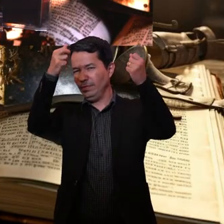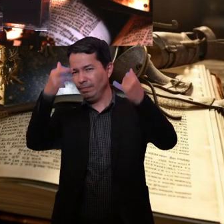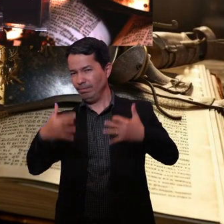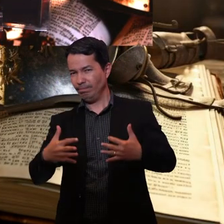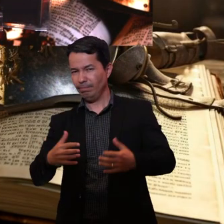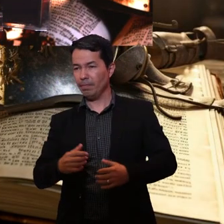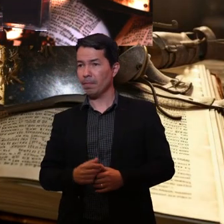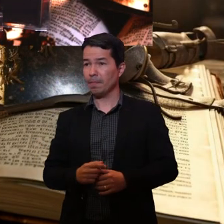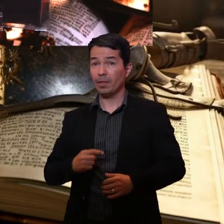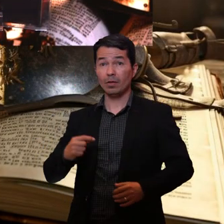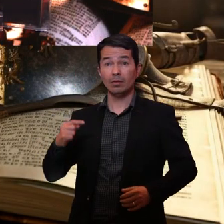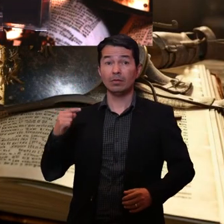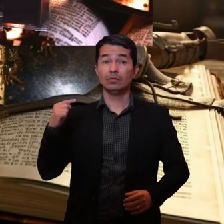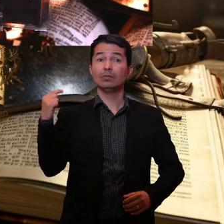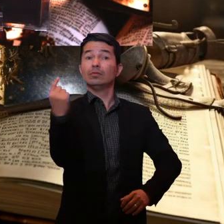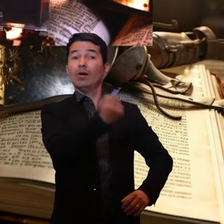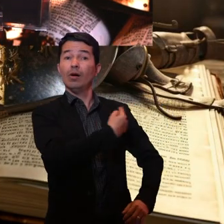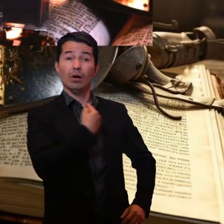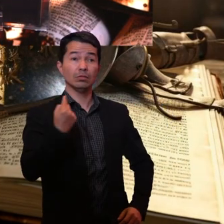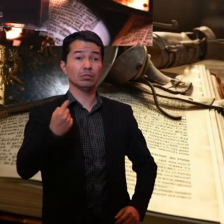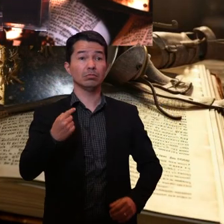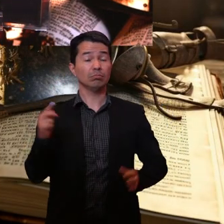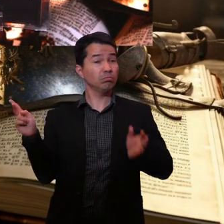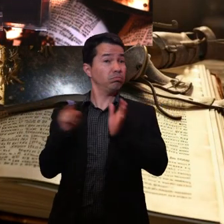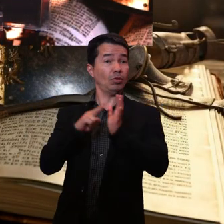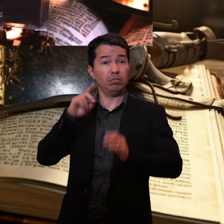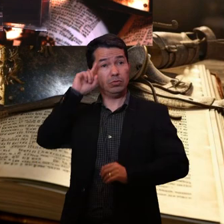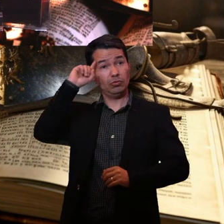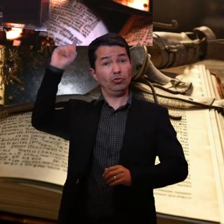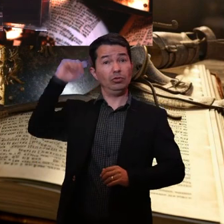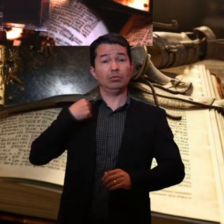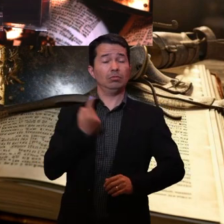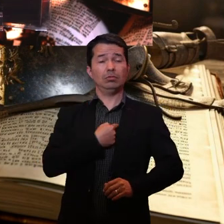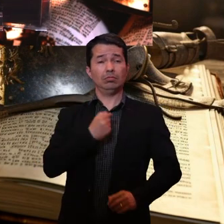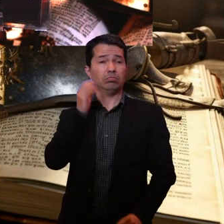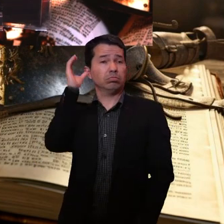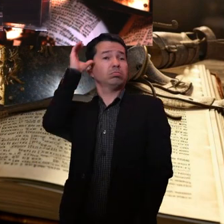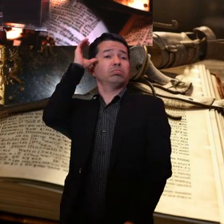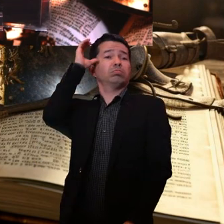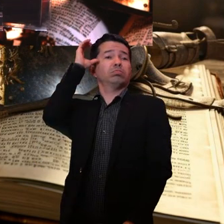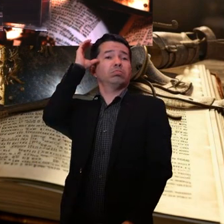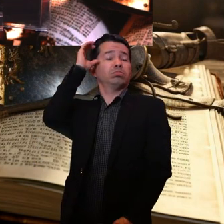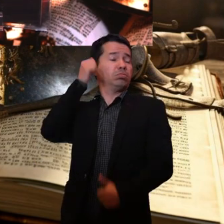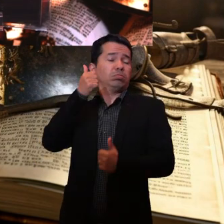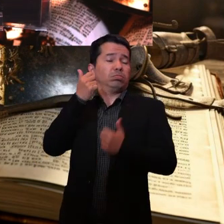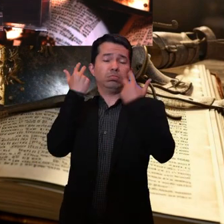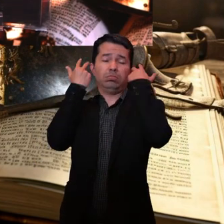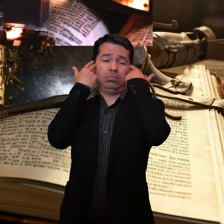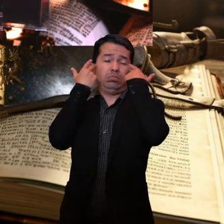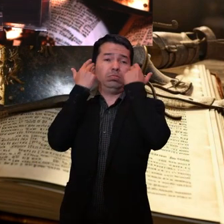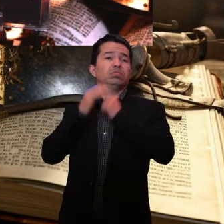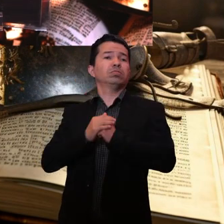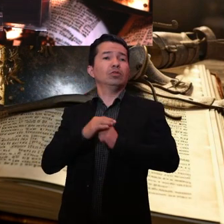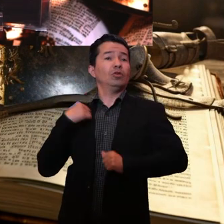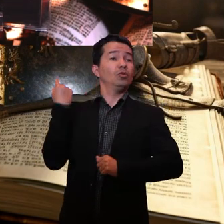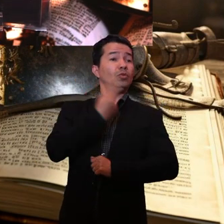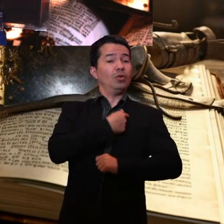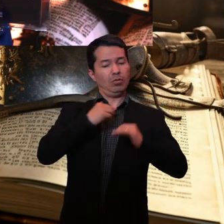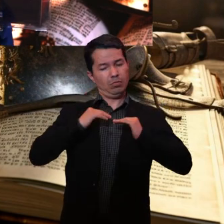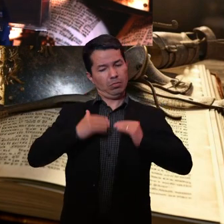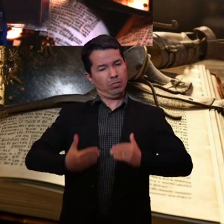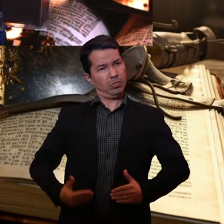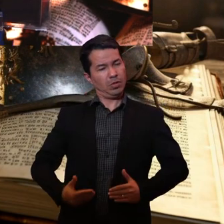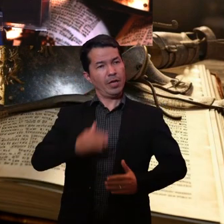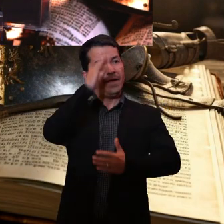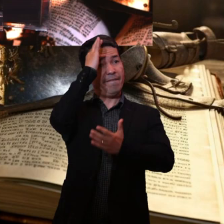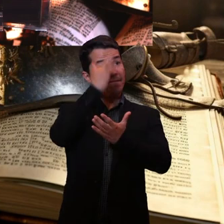porém, que somos do dia, sejamos sóbrios, vestindo a couraça da fé e do amor, e